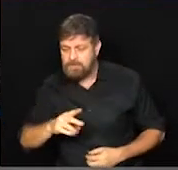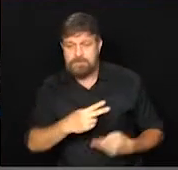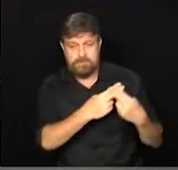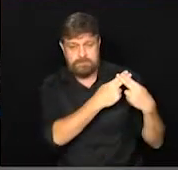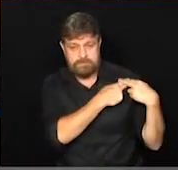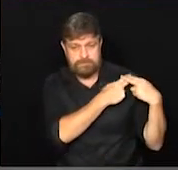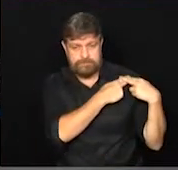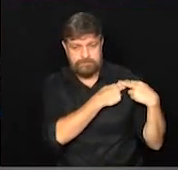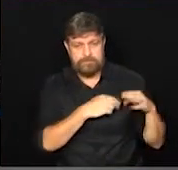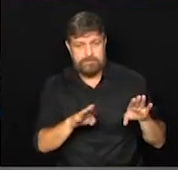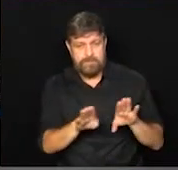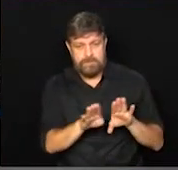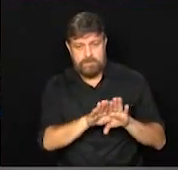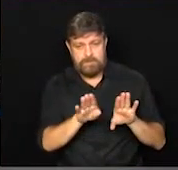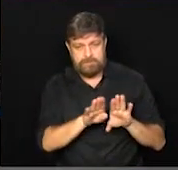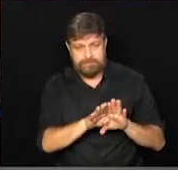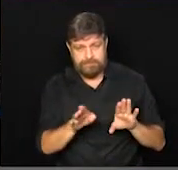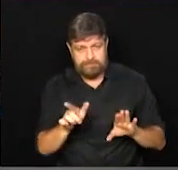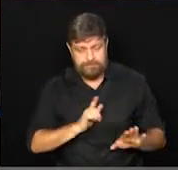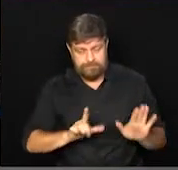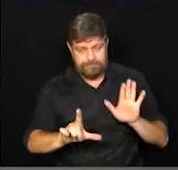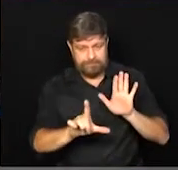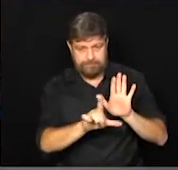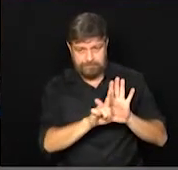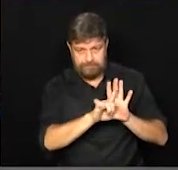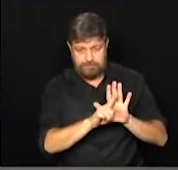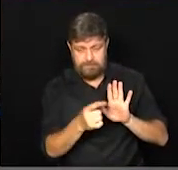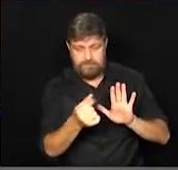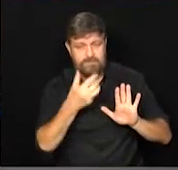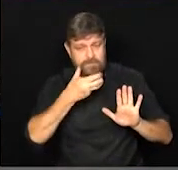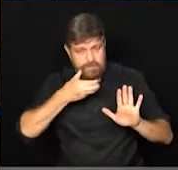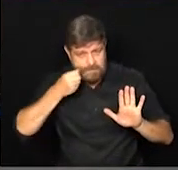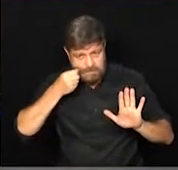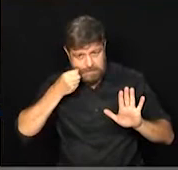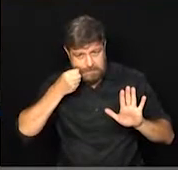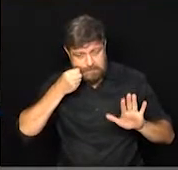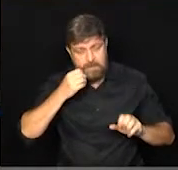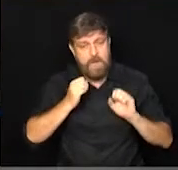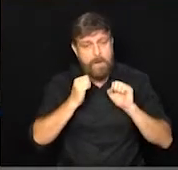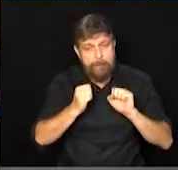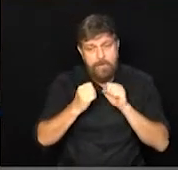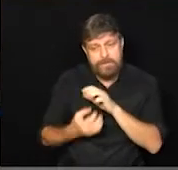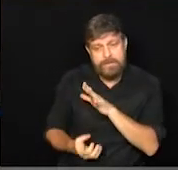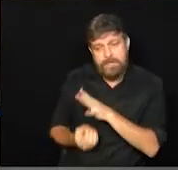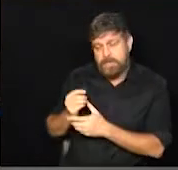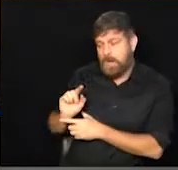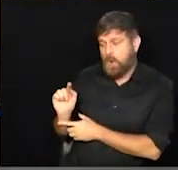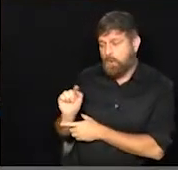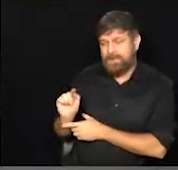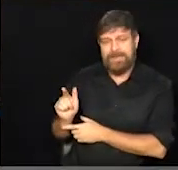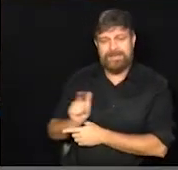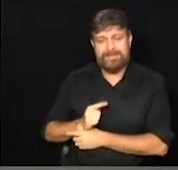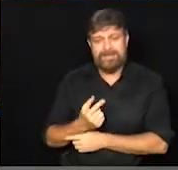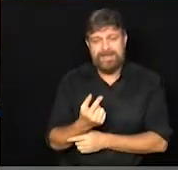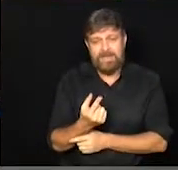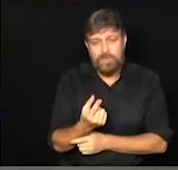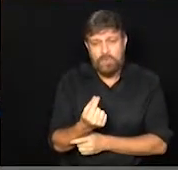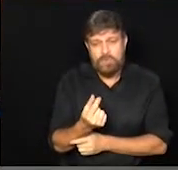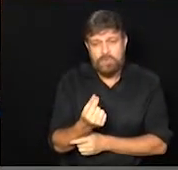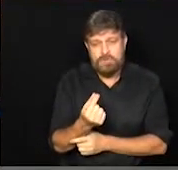nos termos das respectivas leis de diretrizes orçamentárias, poderão estabelecer dotações